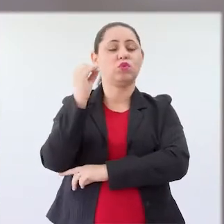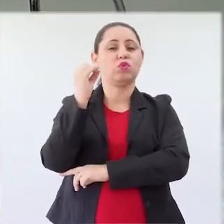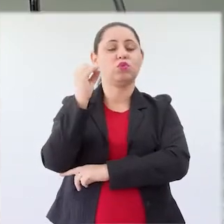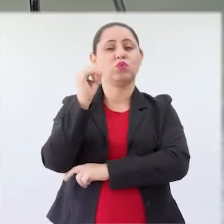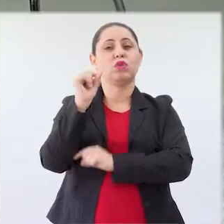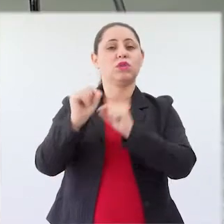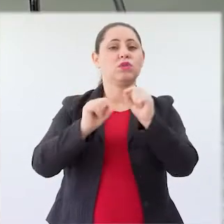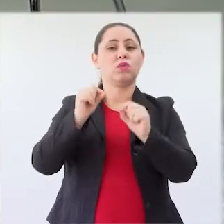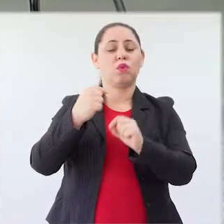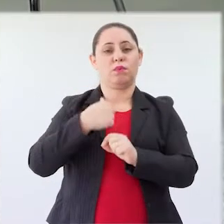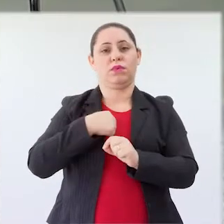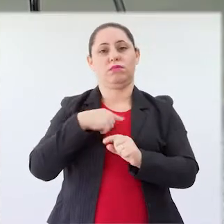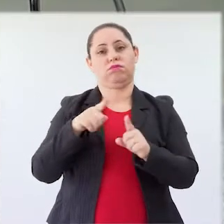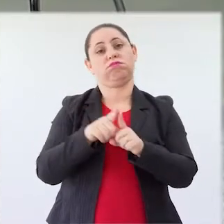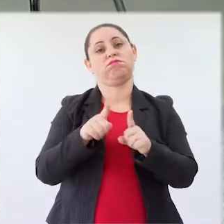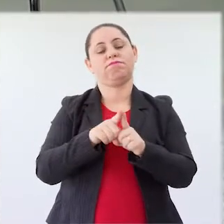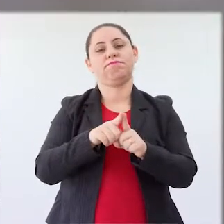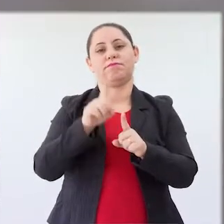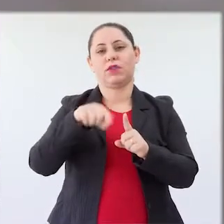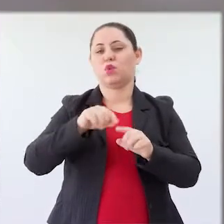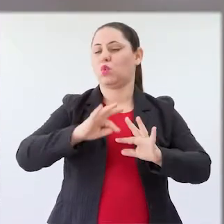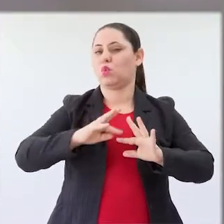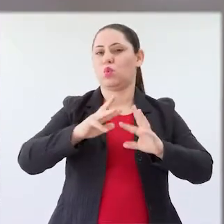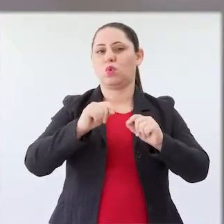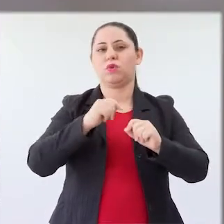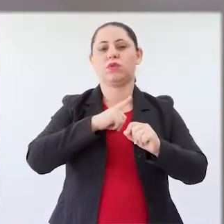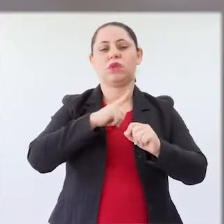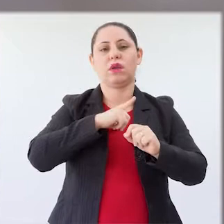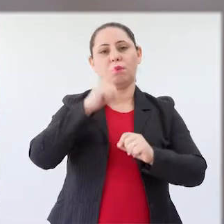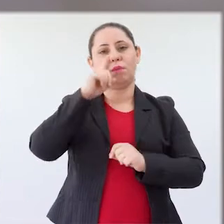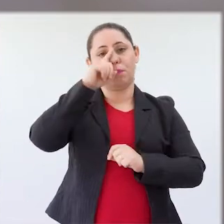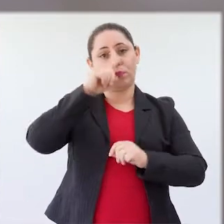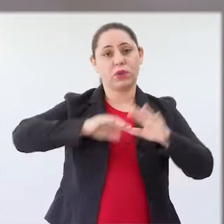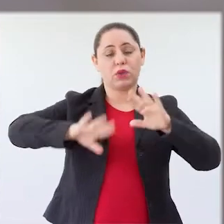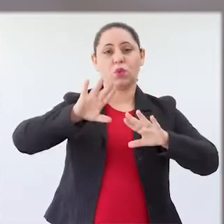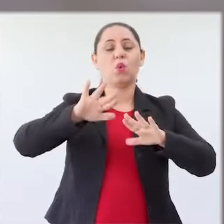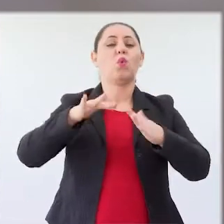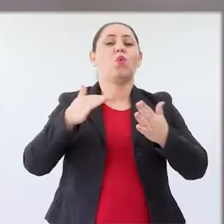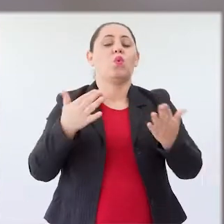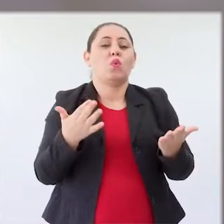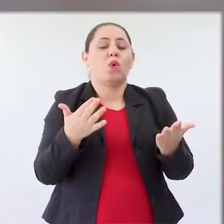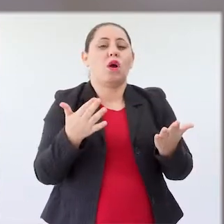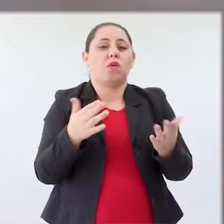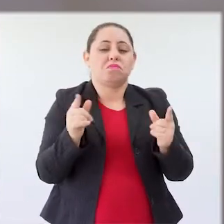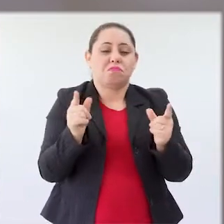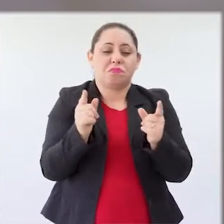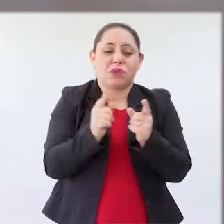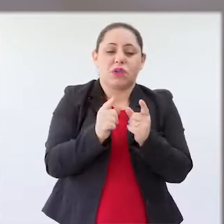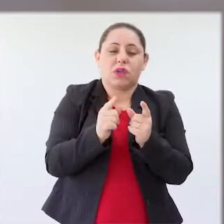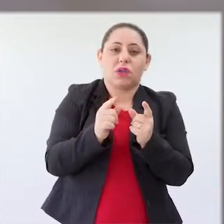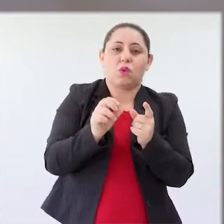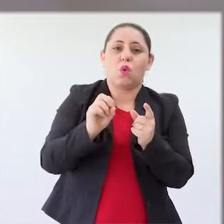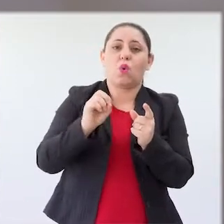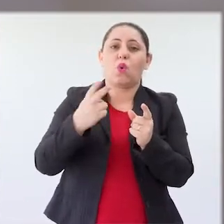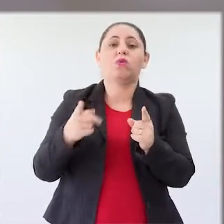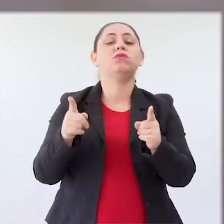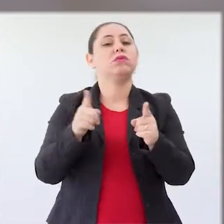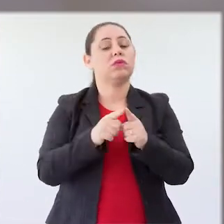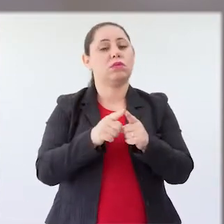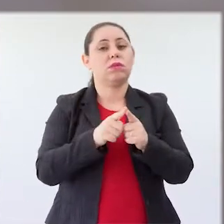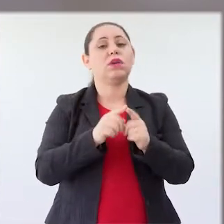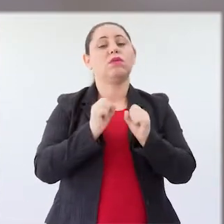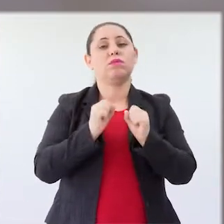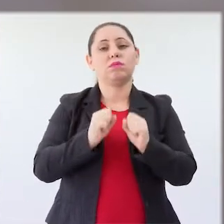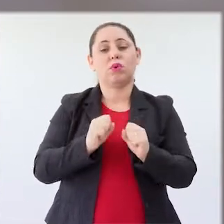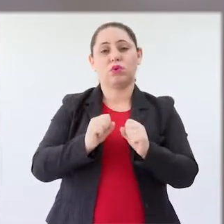né? Esses procedimentos, eles todos têm riscos. Riscos esses que podem ser mínimos, como também eles